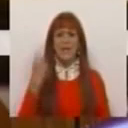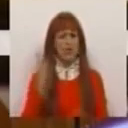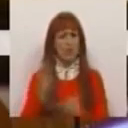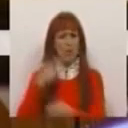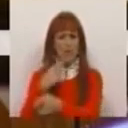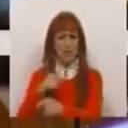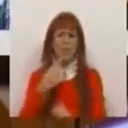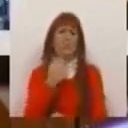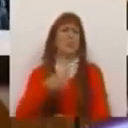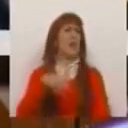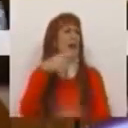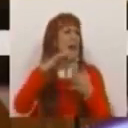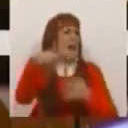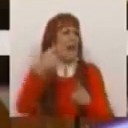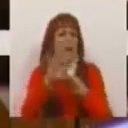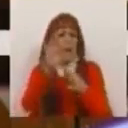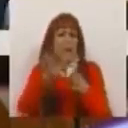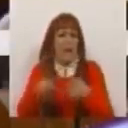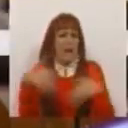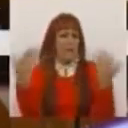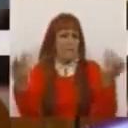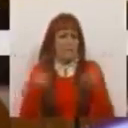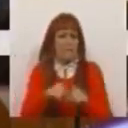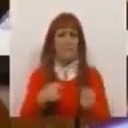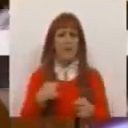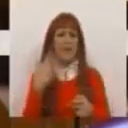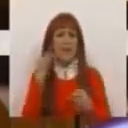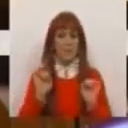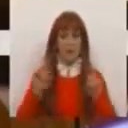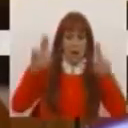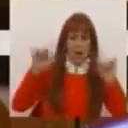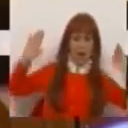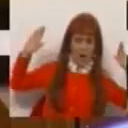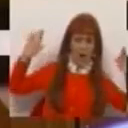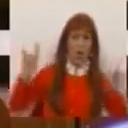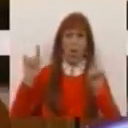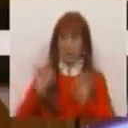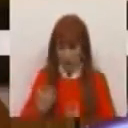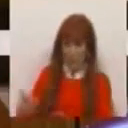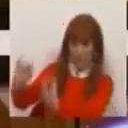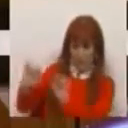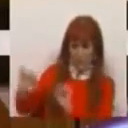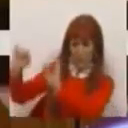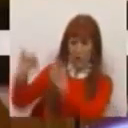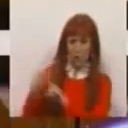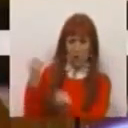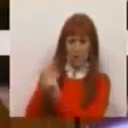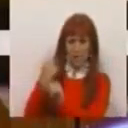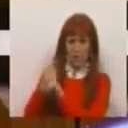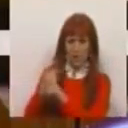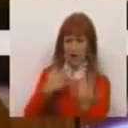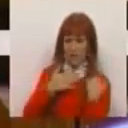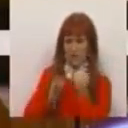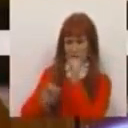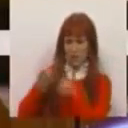que para além de muitas banalidades e numa tentativa de branquear aquilo que foi o seu papel, a